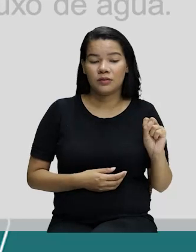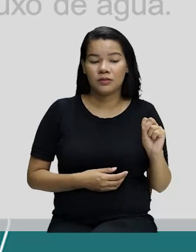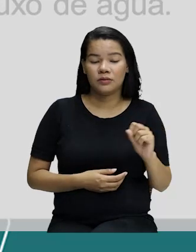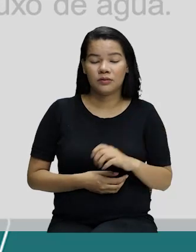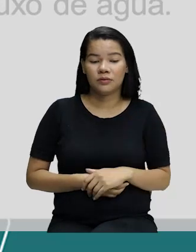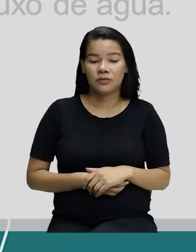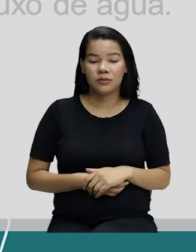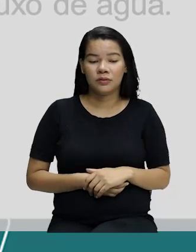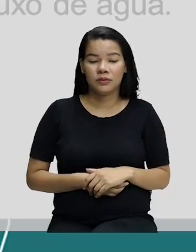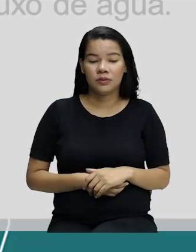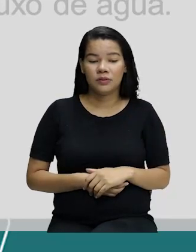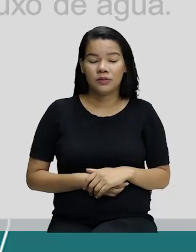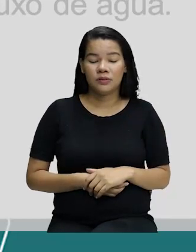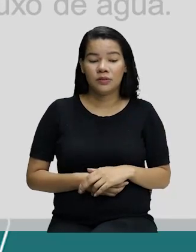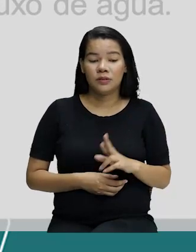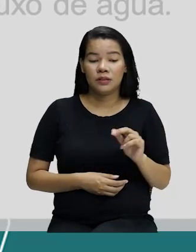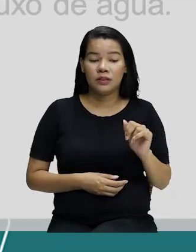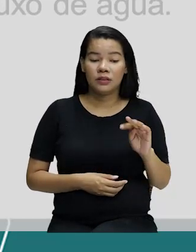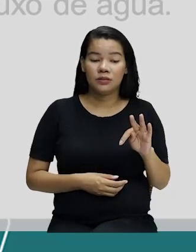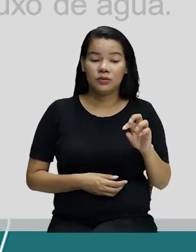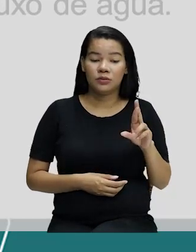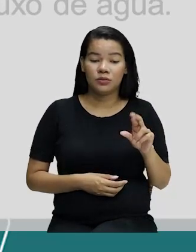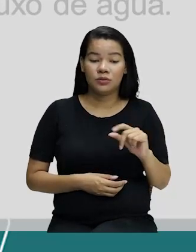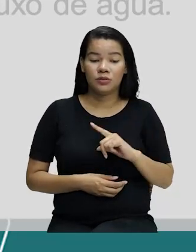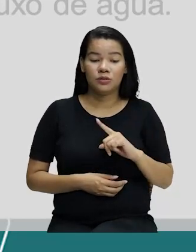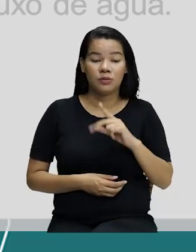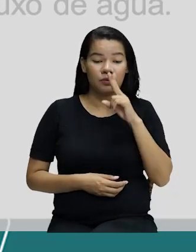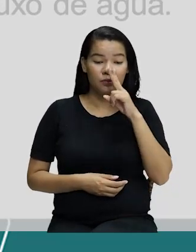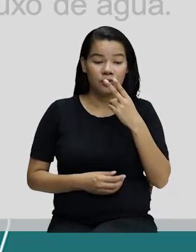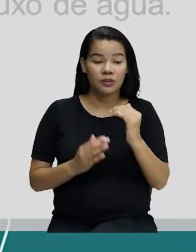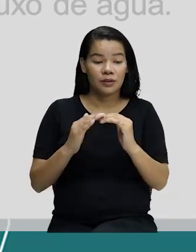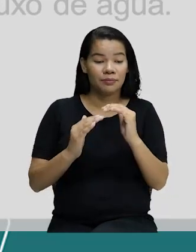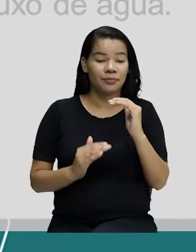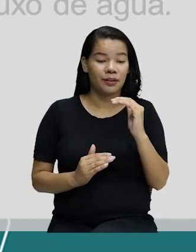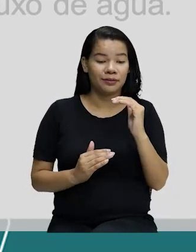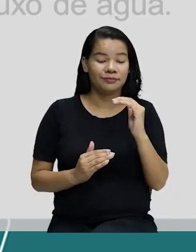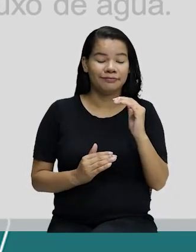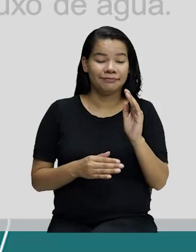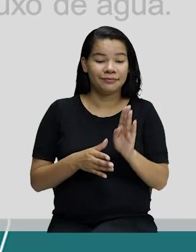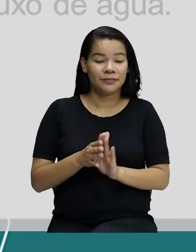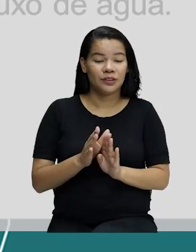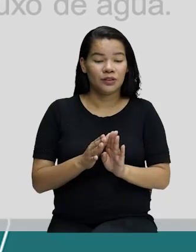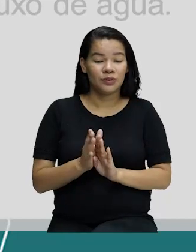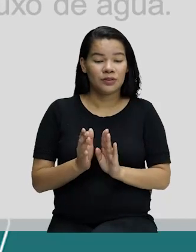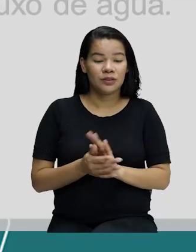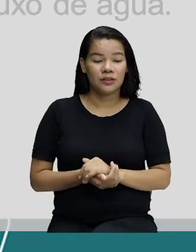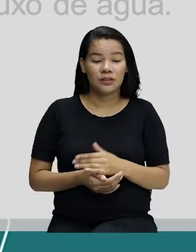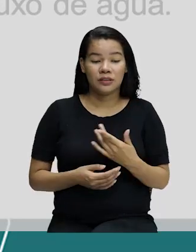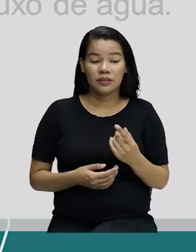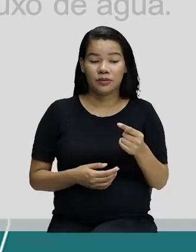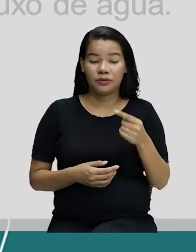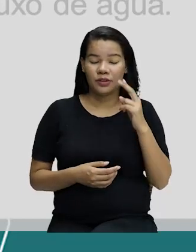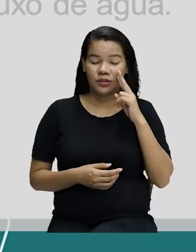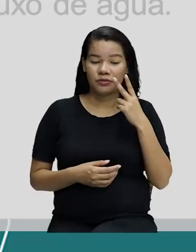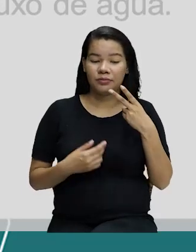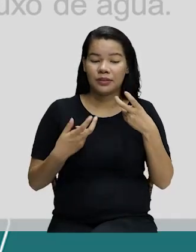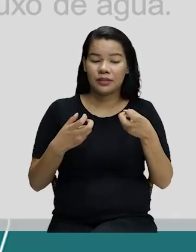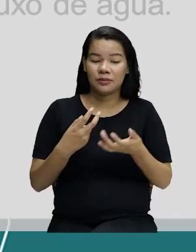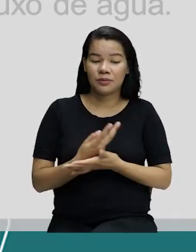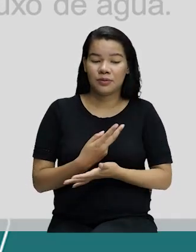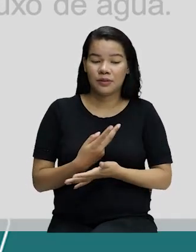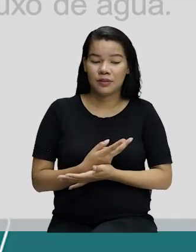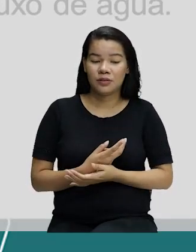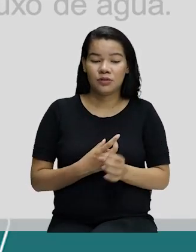reator operava uma potência abaixo da recomendada. Aí está o erro, a falha humana. Apenas 8 barras